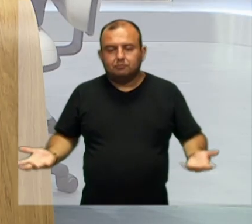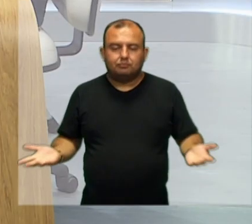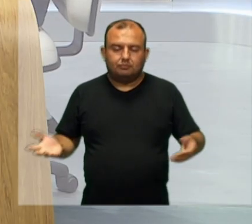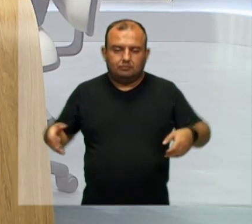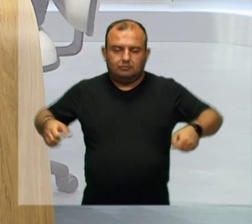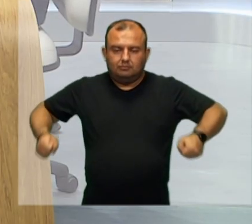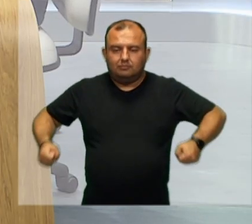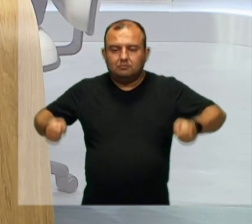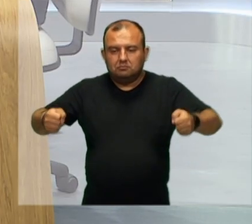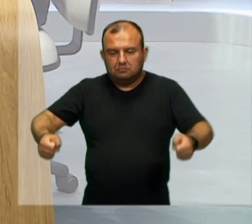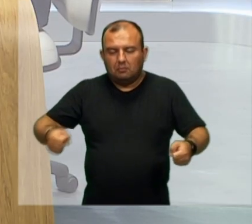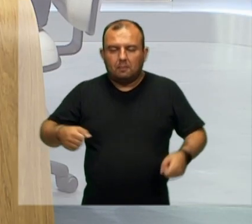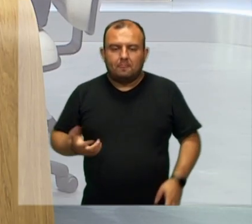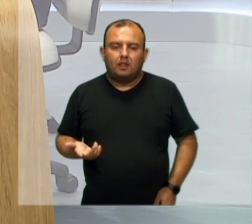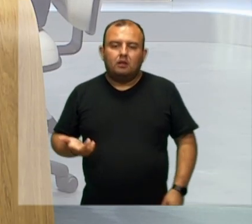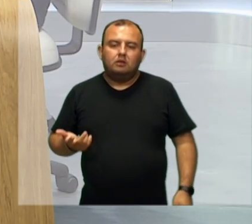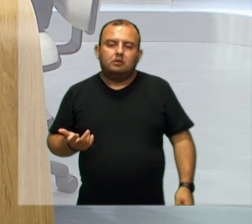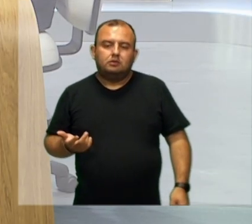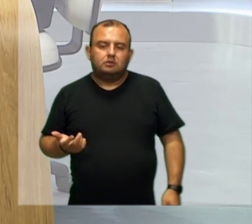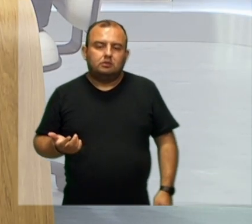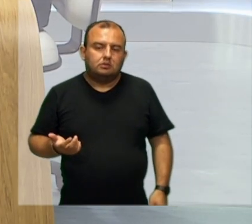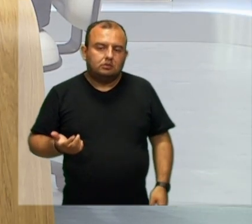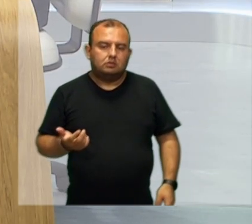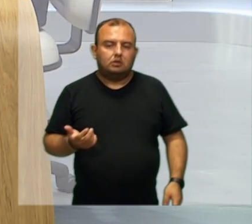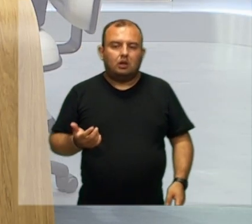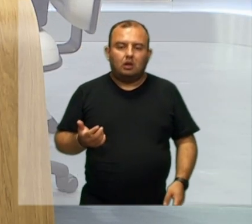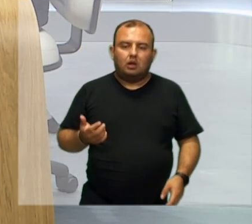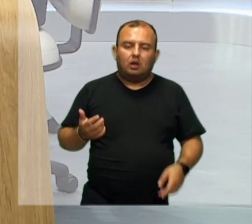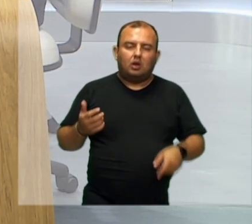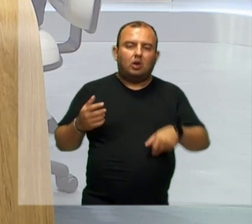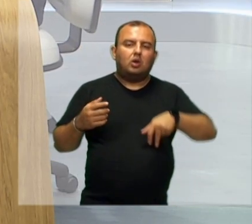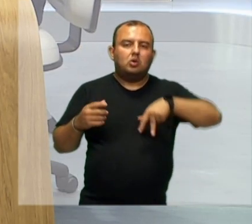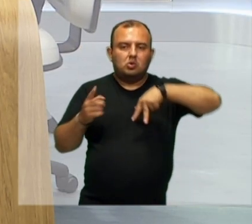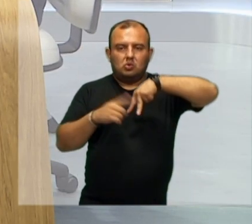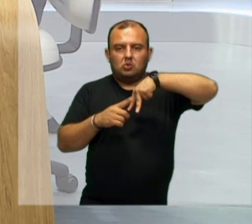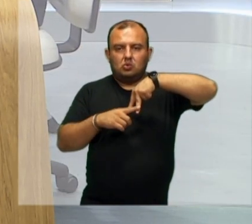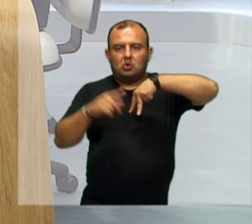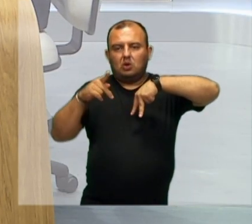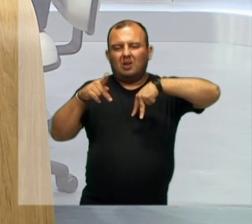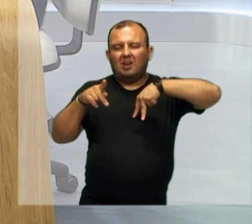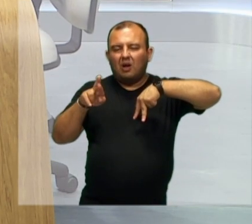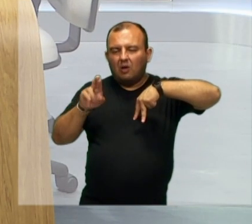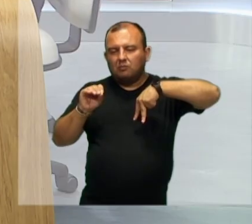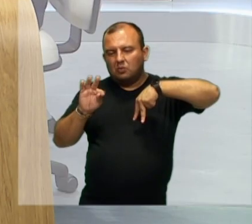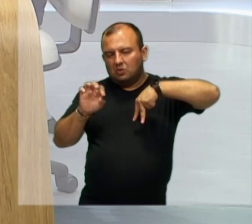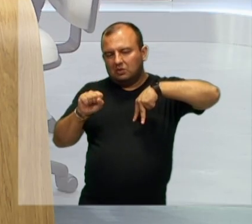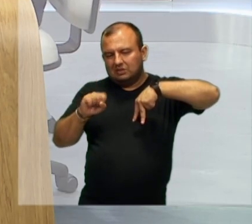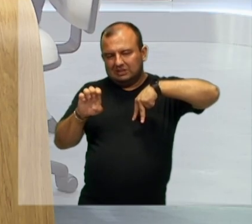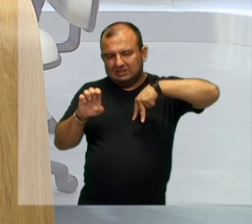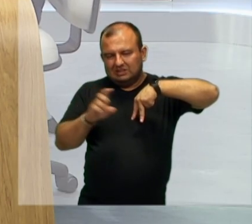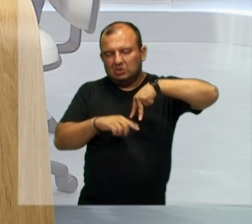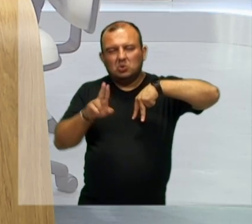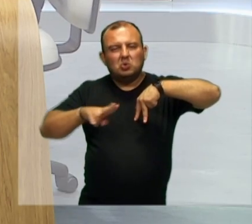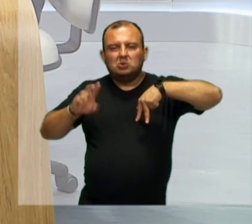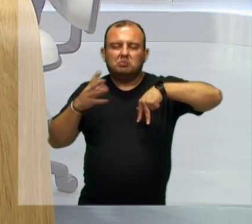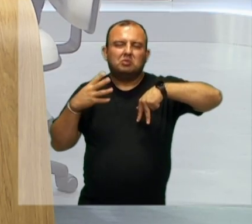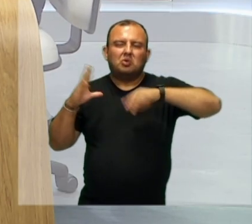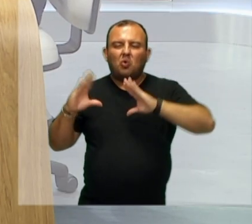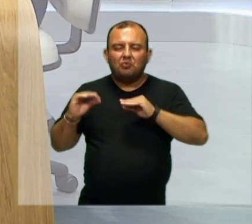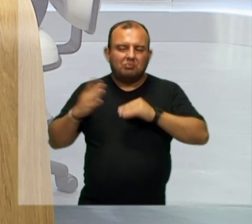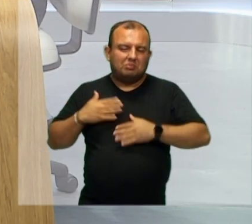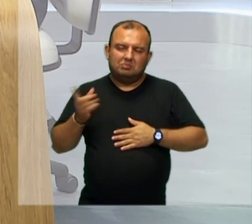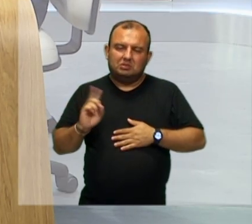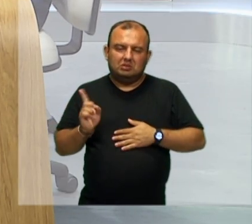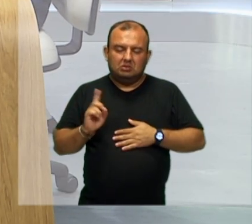aí faz essa... prótese, né? A prótese eu não uso mais, já tem mais de 20 anos que eu não usei mais, ela é muito desconfortável para mim,